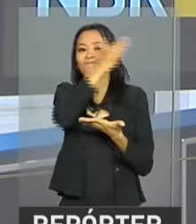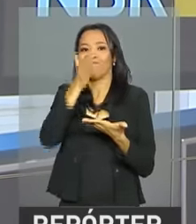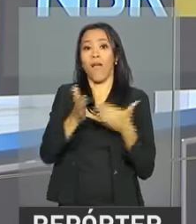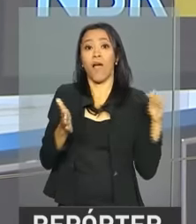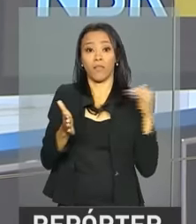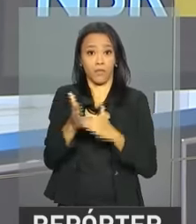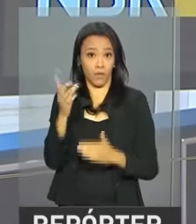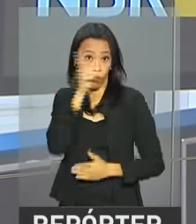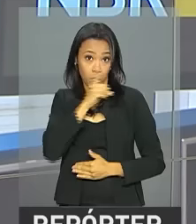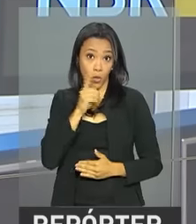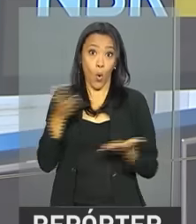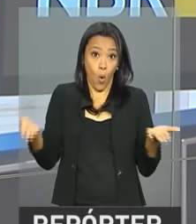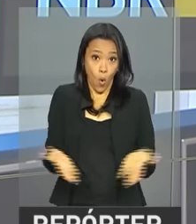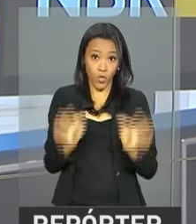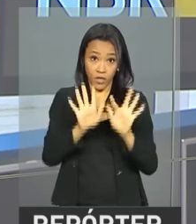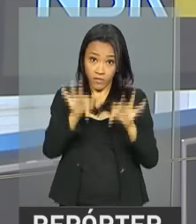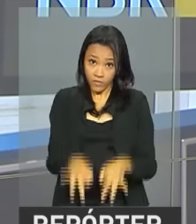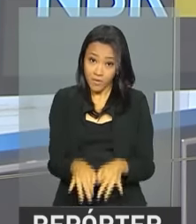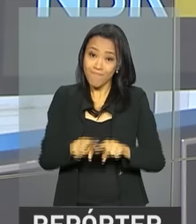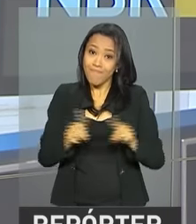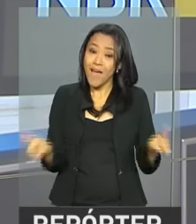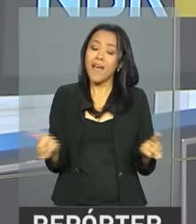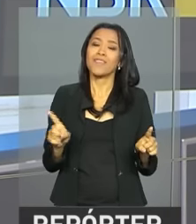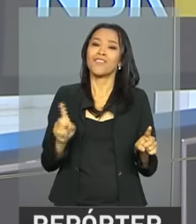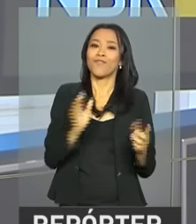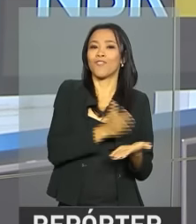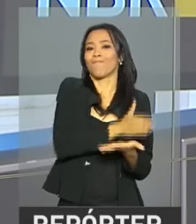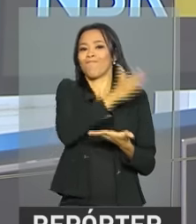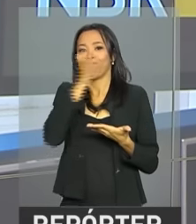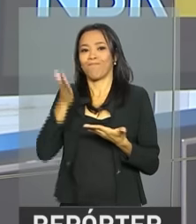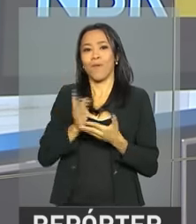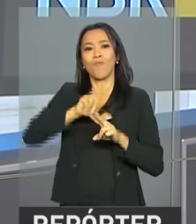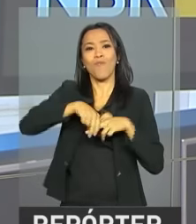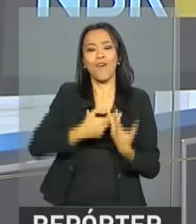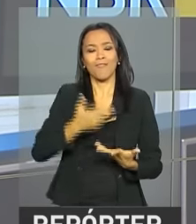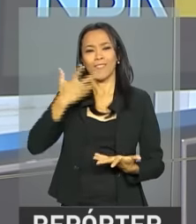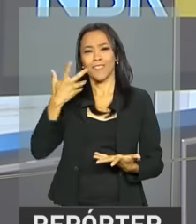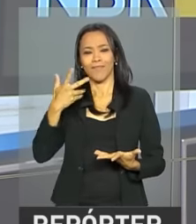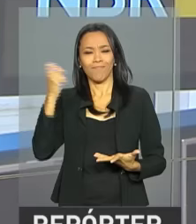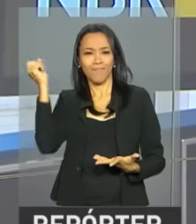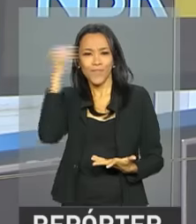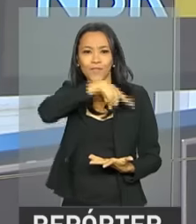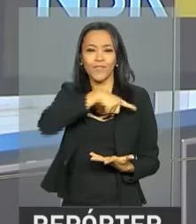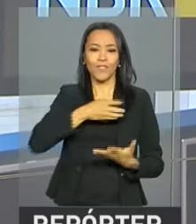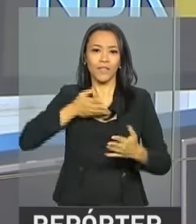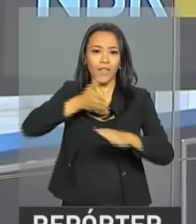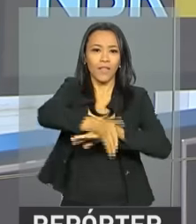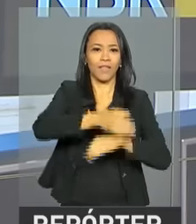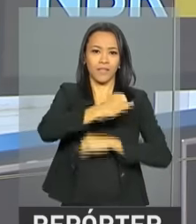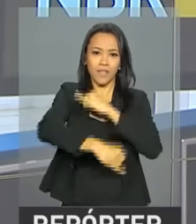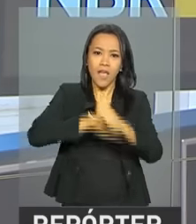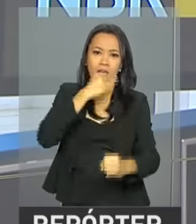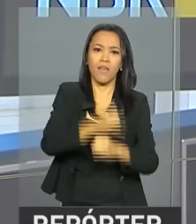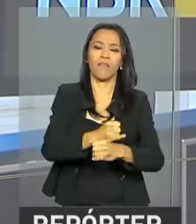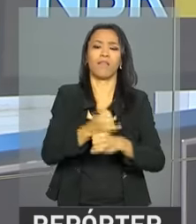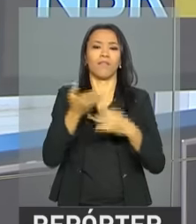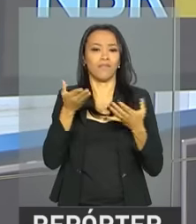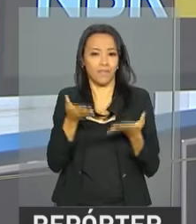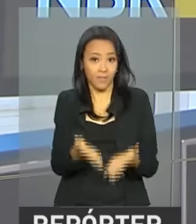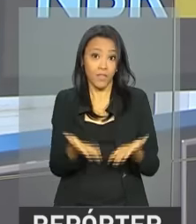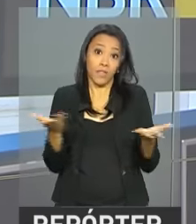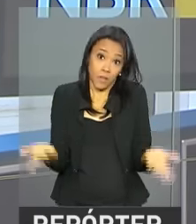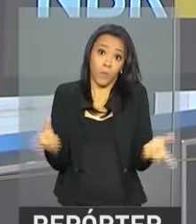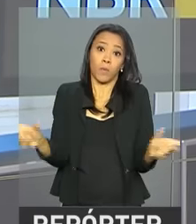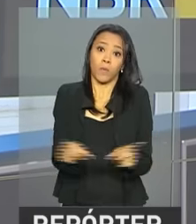o prazo terminaria hoje mas foi estendido por causa das dificuldades de acesso dos estudantes ao sistema o